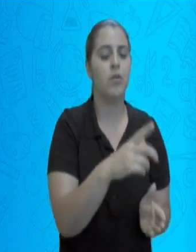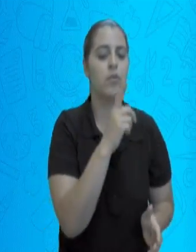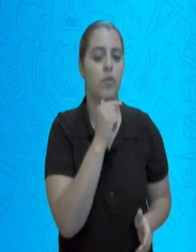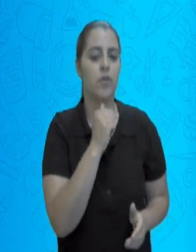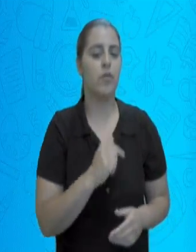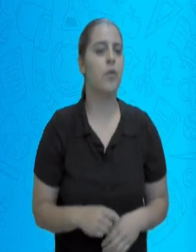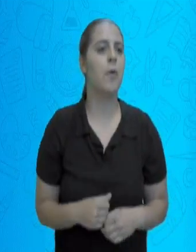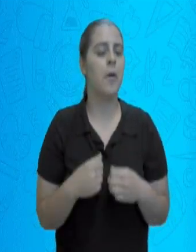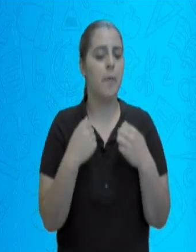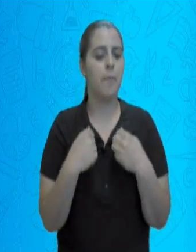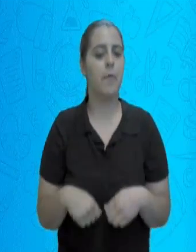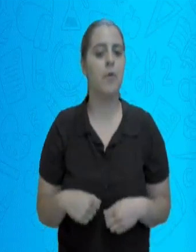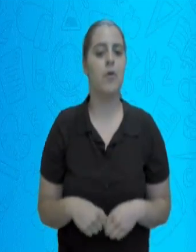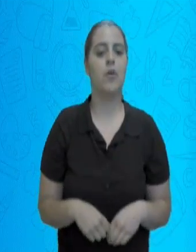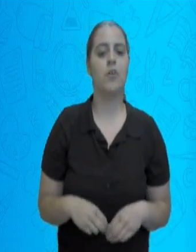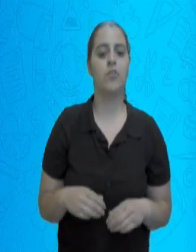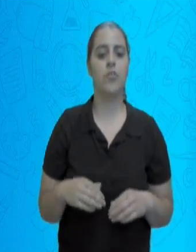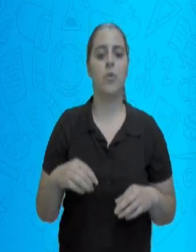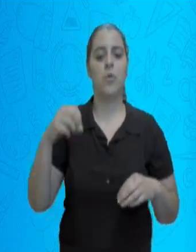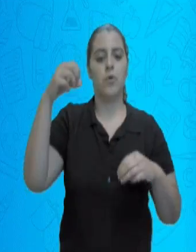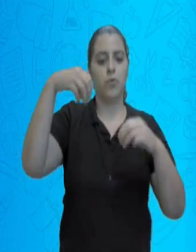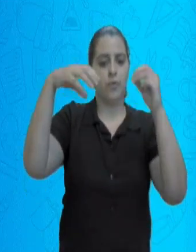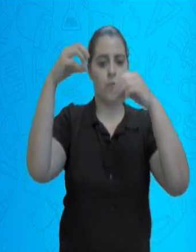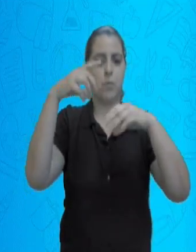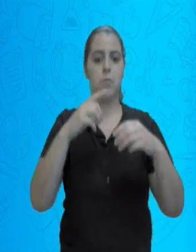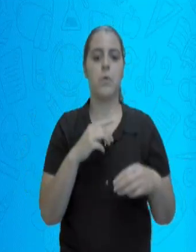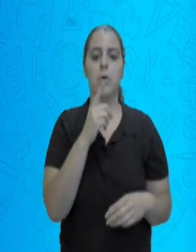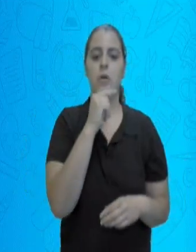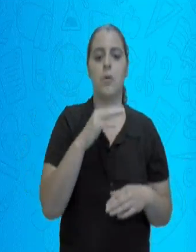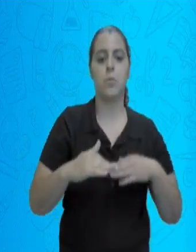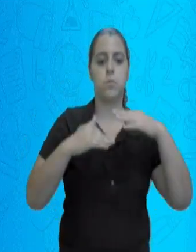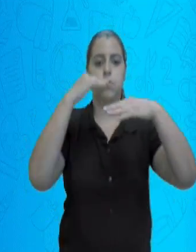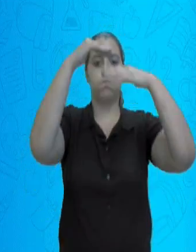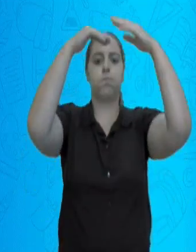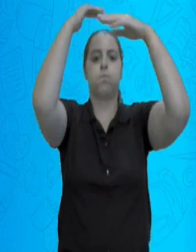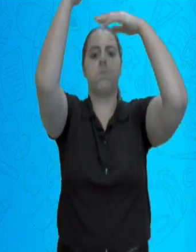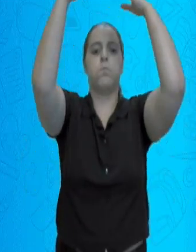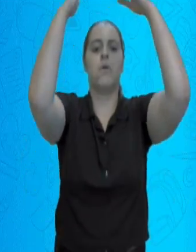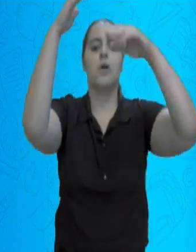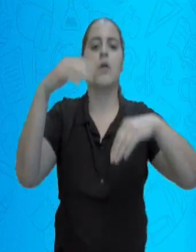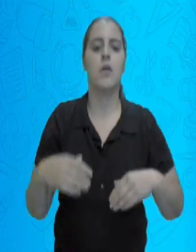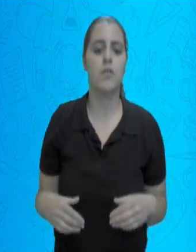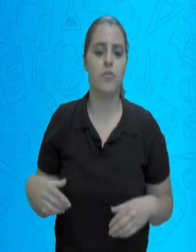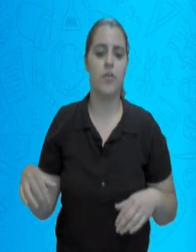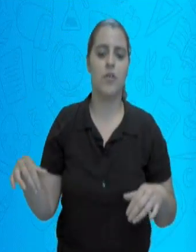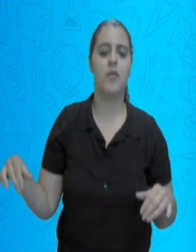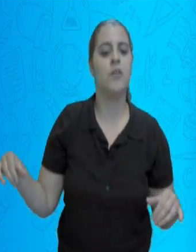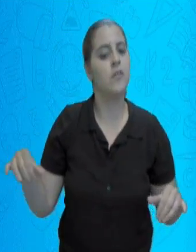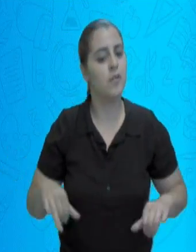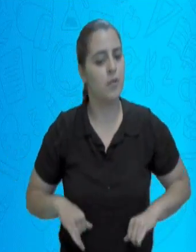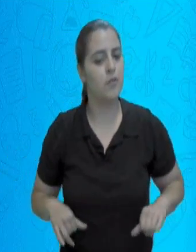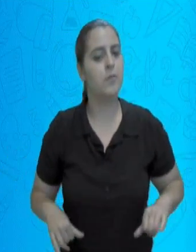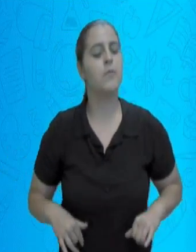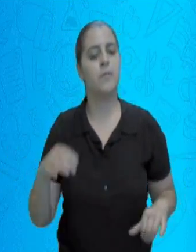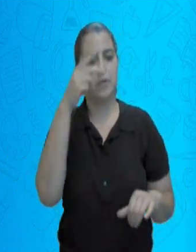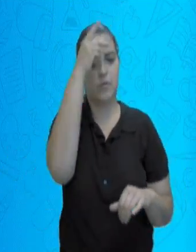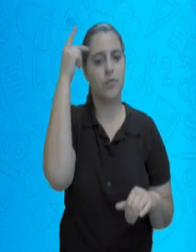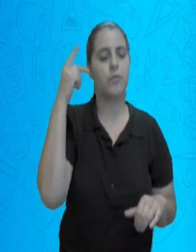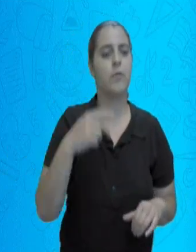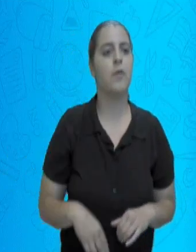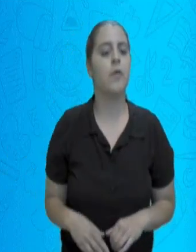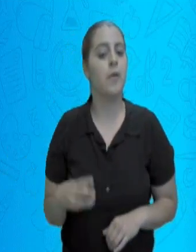pode acontecer de ter enchentes e isso se torna um problema, um transtorno. Então é